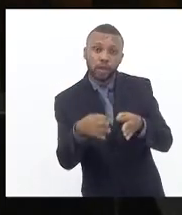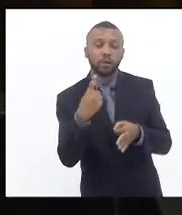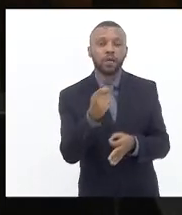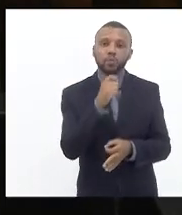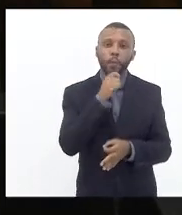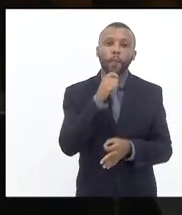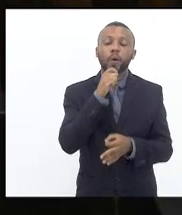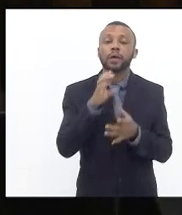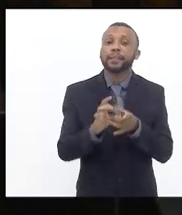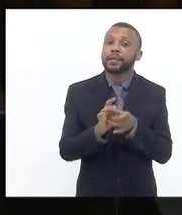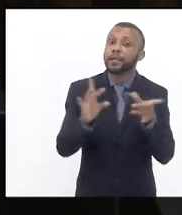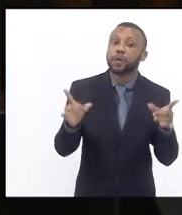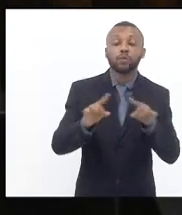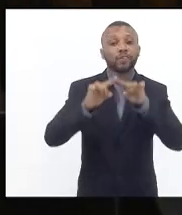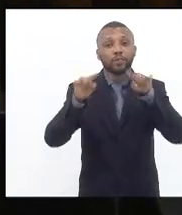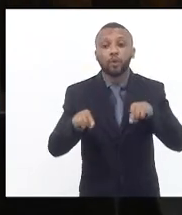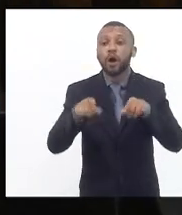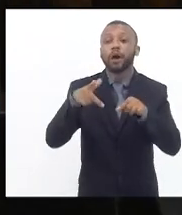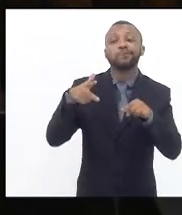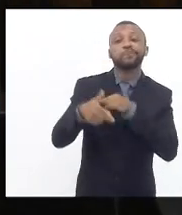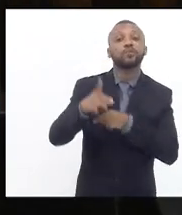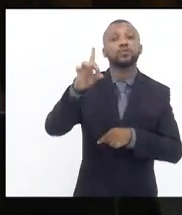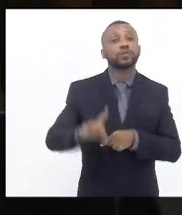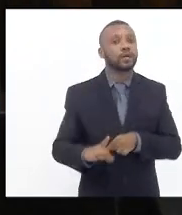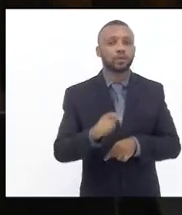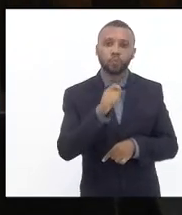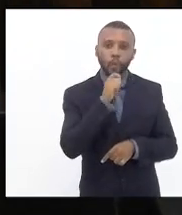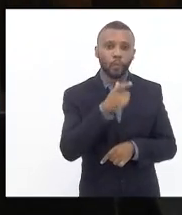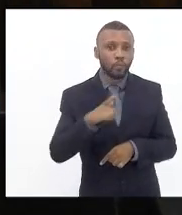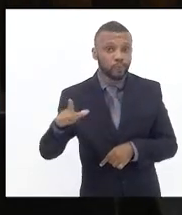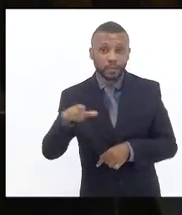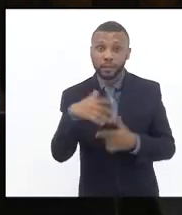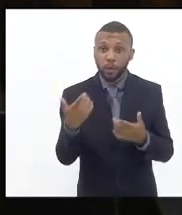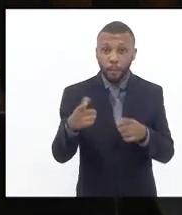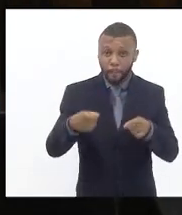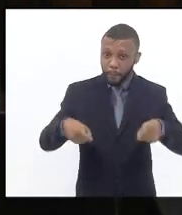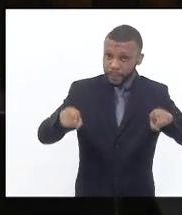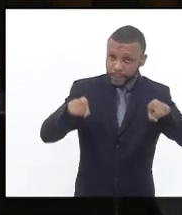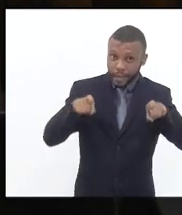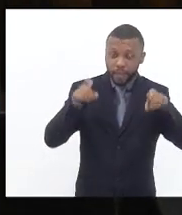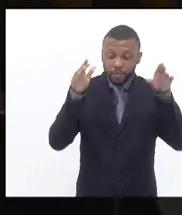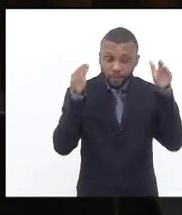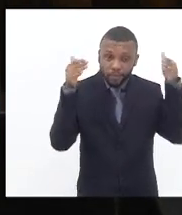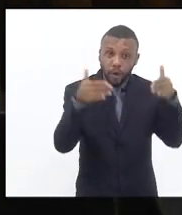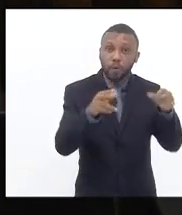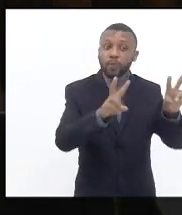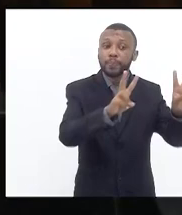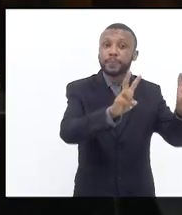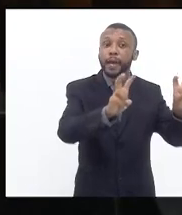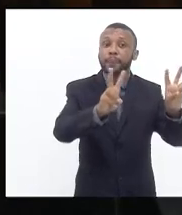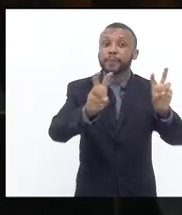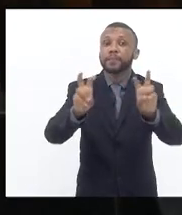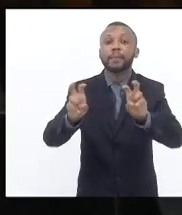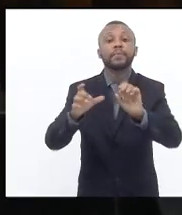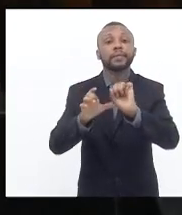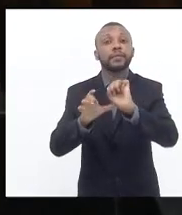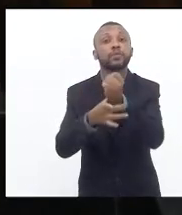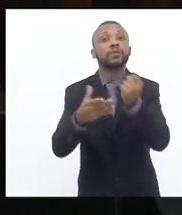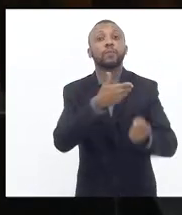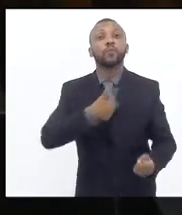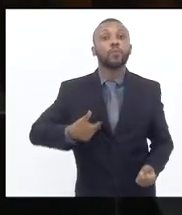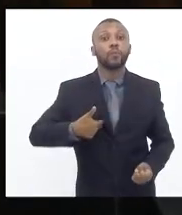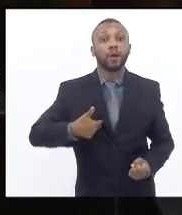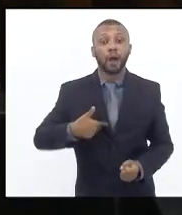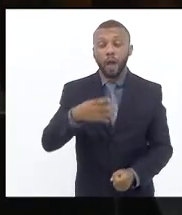servidor perder nenhum direito o meu mandato o presidente a vocacionado para os temas da Segurança Pública eu ouvi